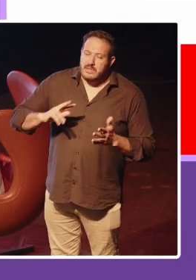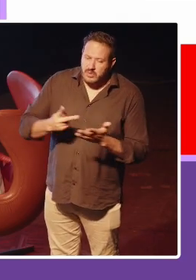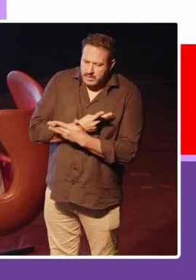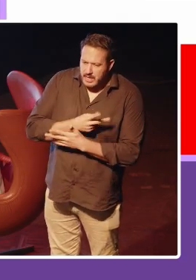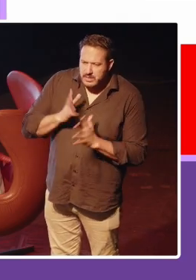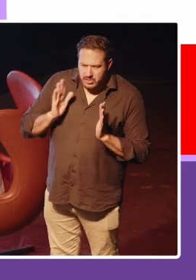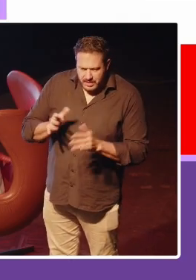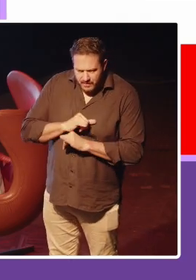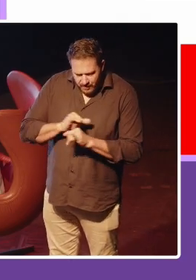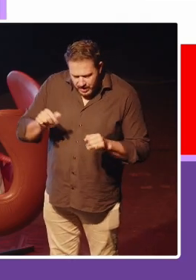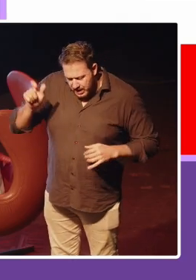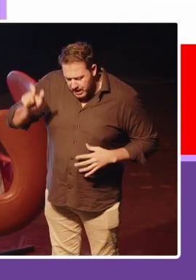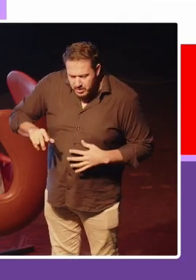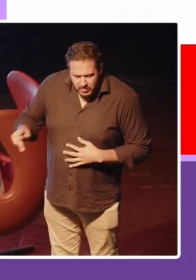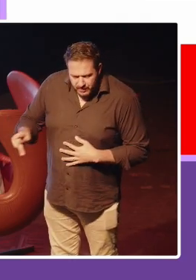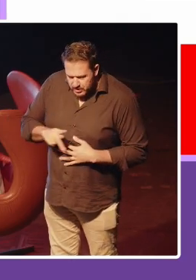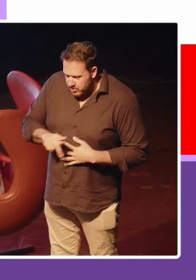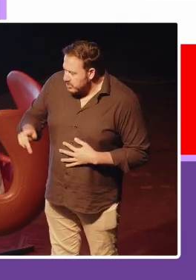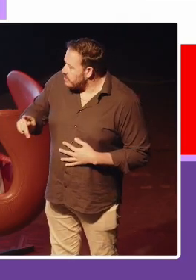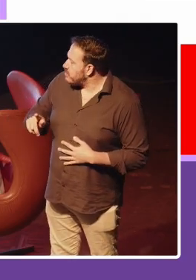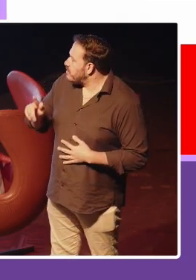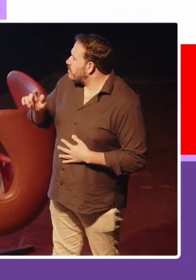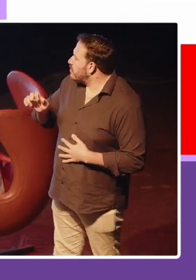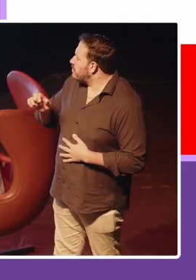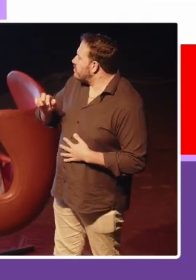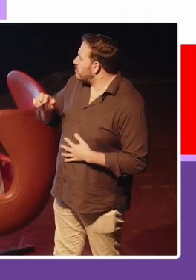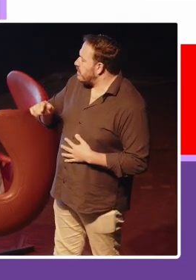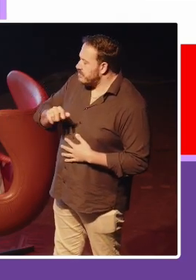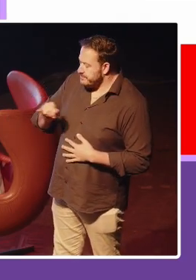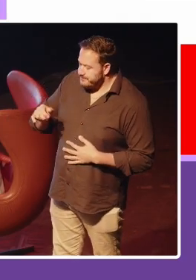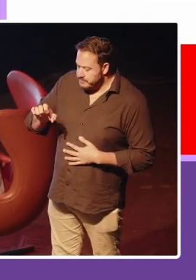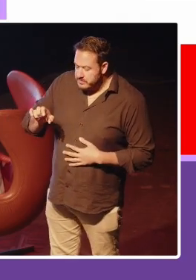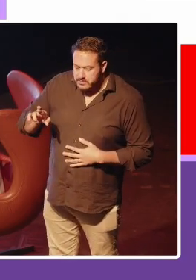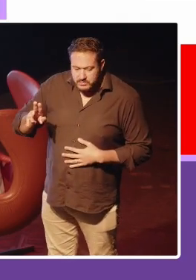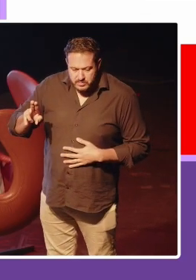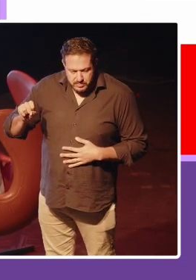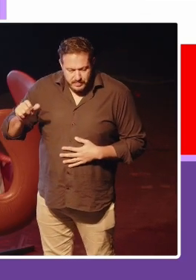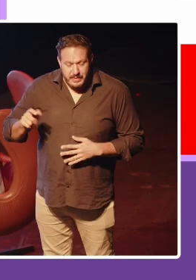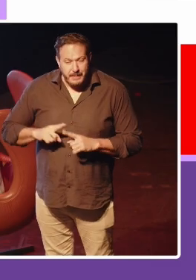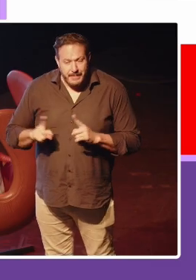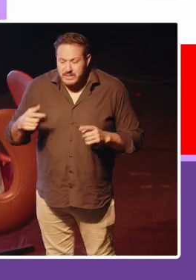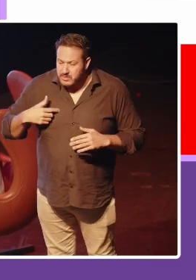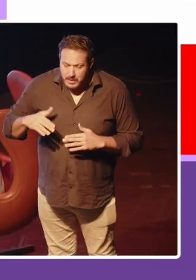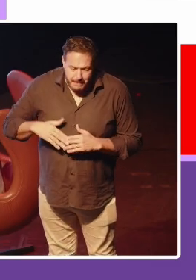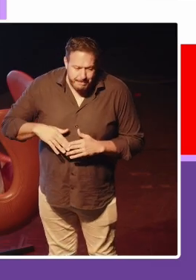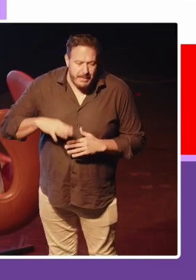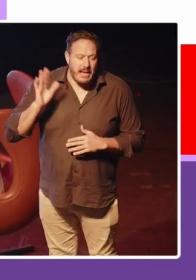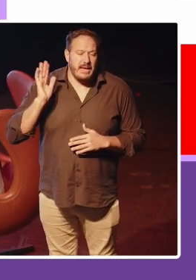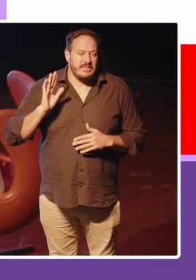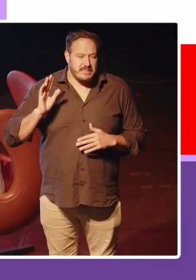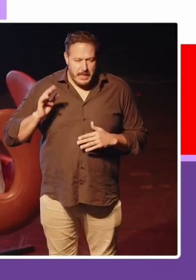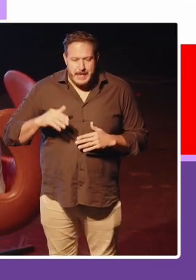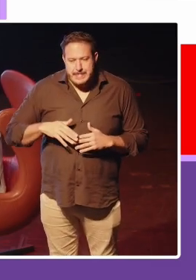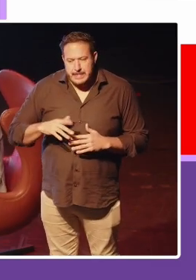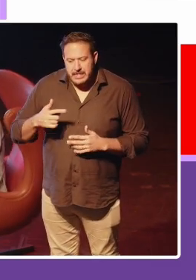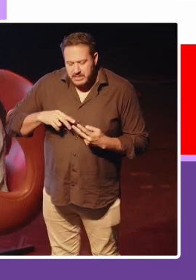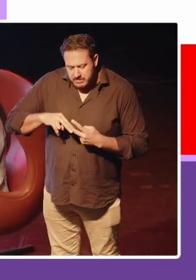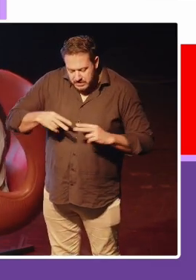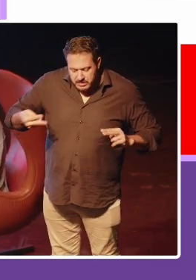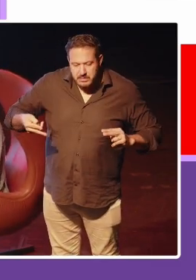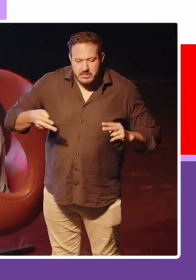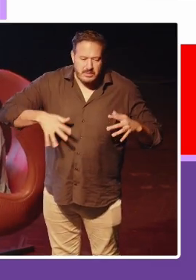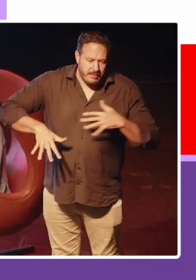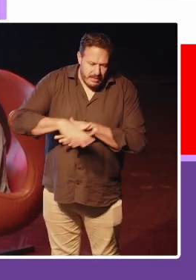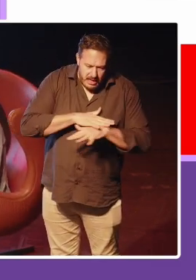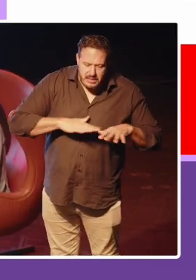dito pela professora Jerusa, mais alta é a carga genética, né? Porém, quanto mais velhos, menos carga genética, mais